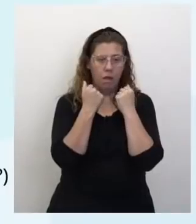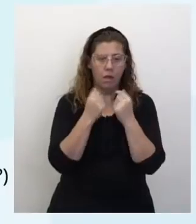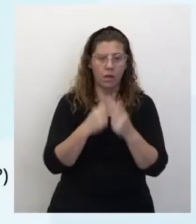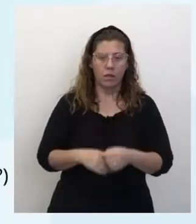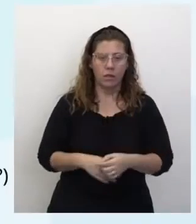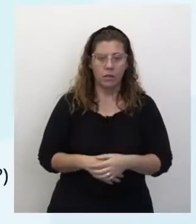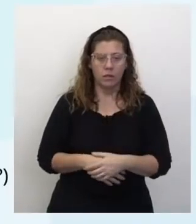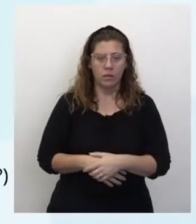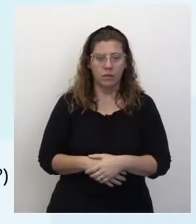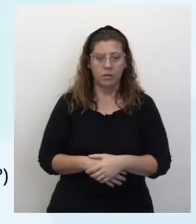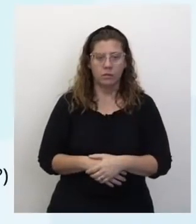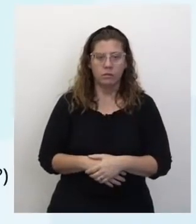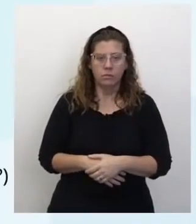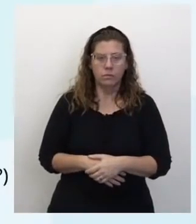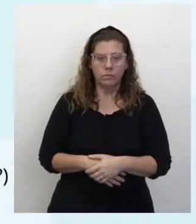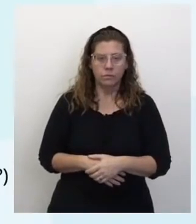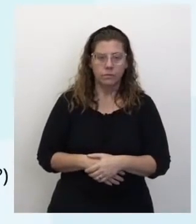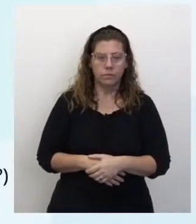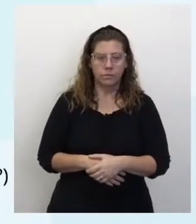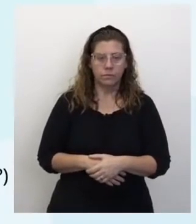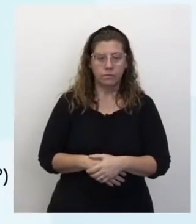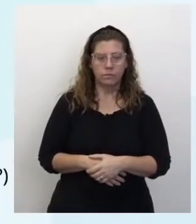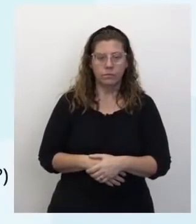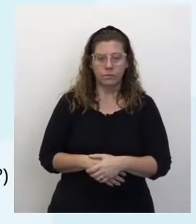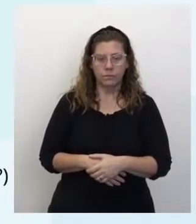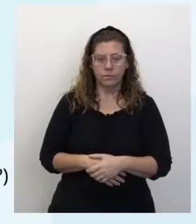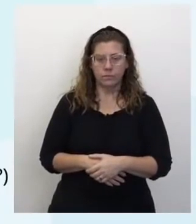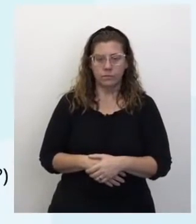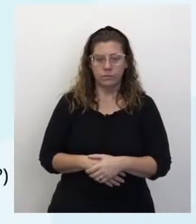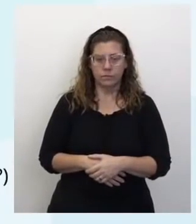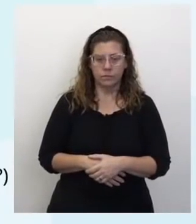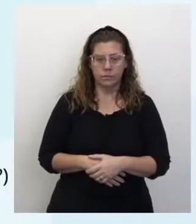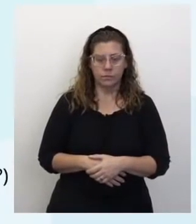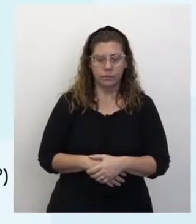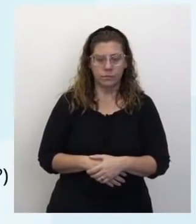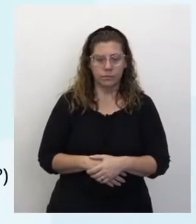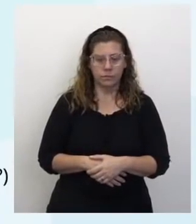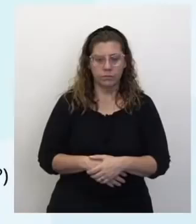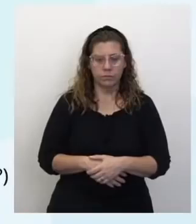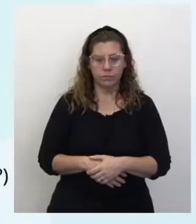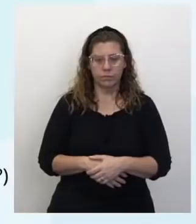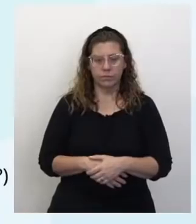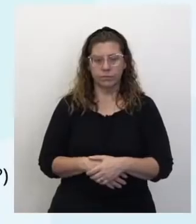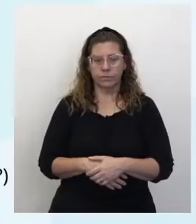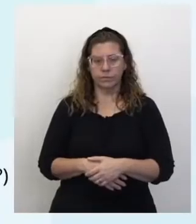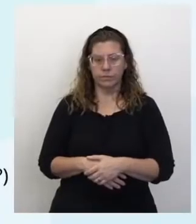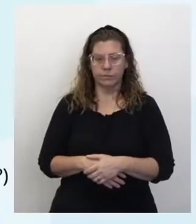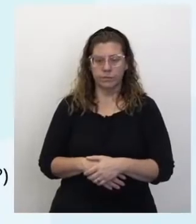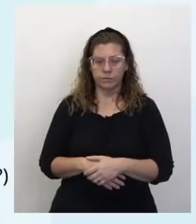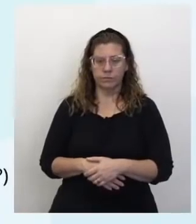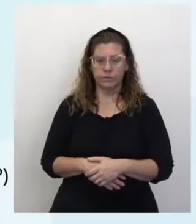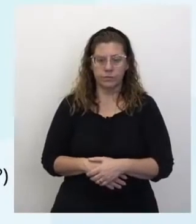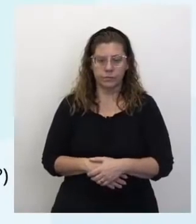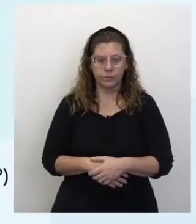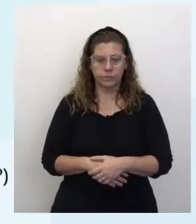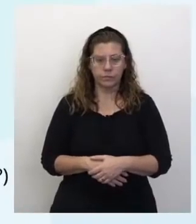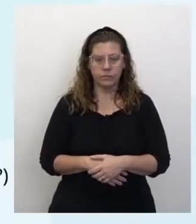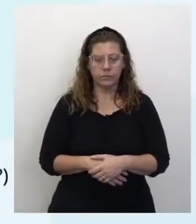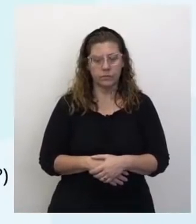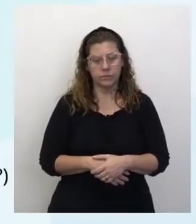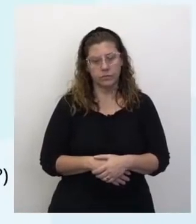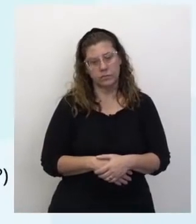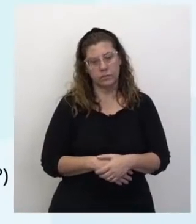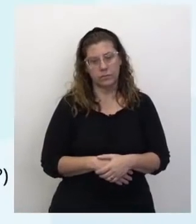em algum lugar aqui, não tô conseguindo achar, mas tá perdido aqui. E aqui tem o Why You Don't, ou Why You Know, né? Que aqui tá escrito de uma